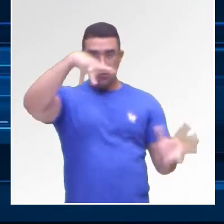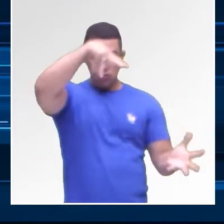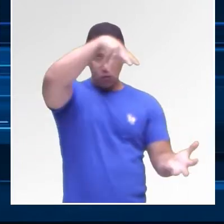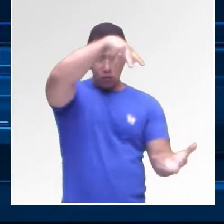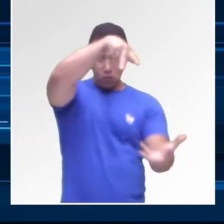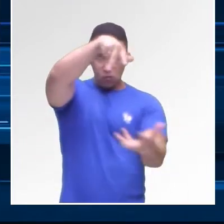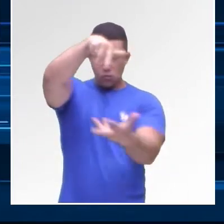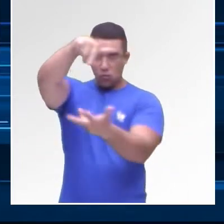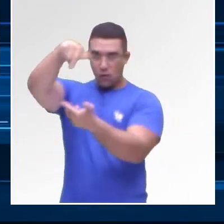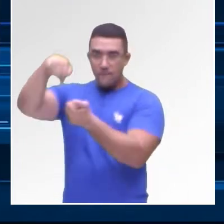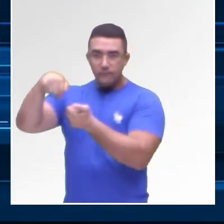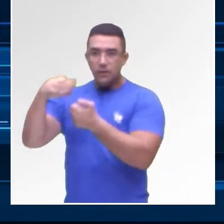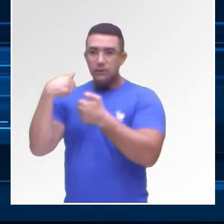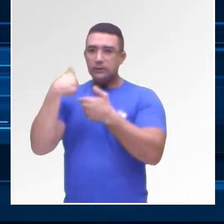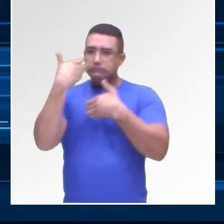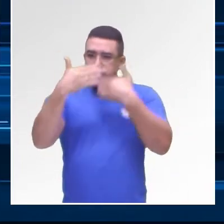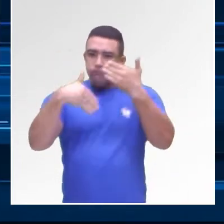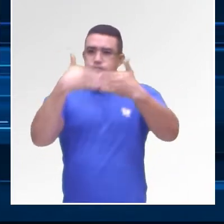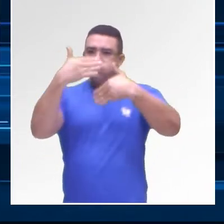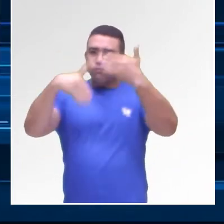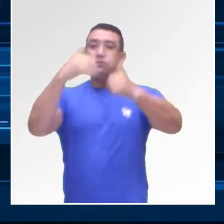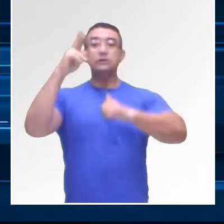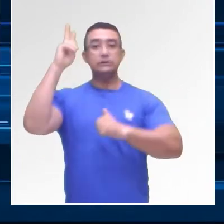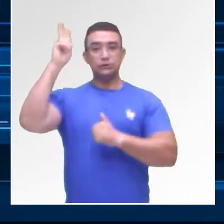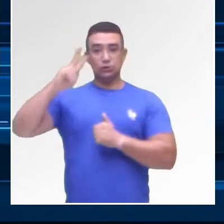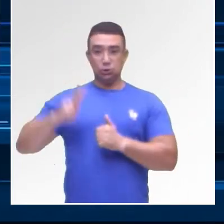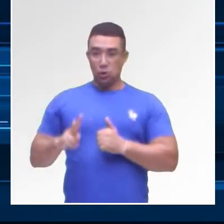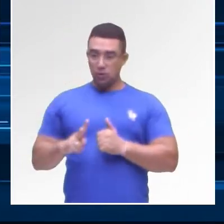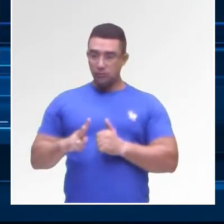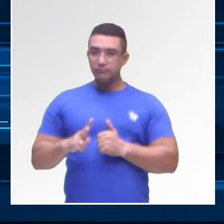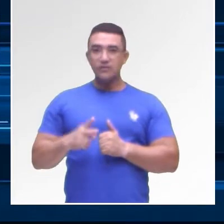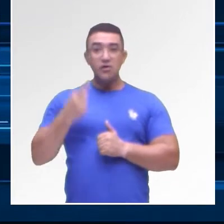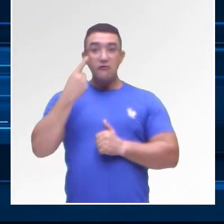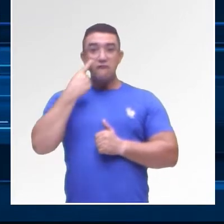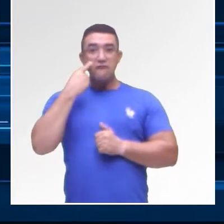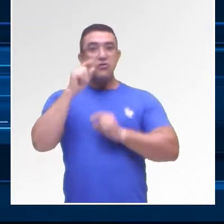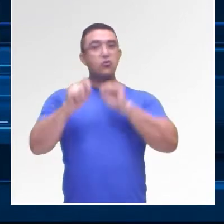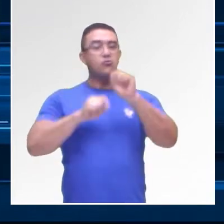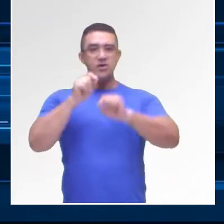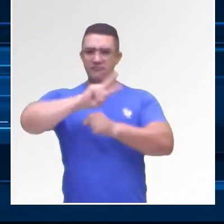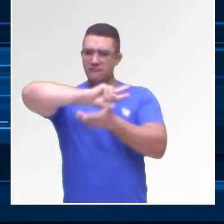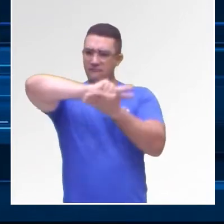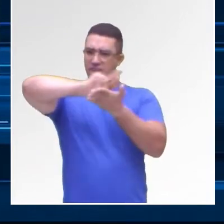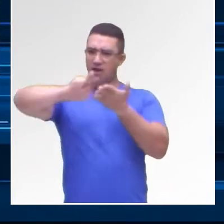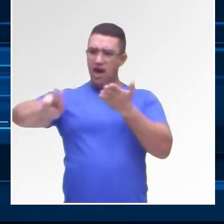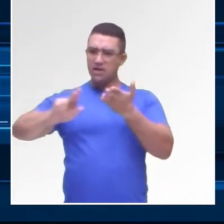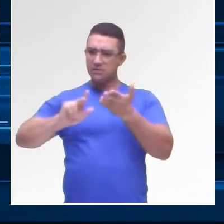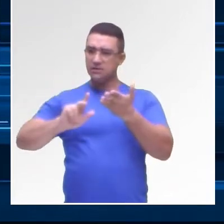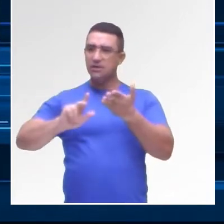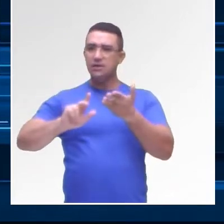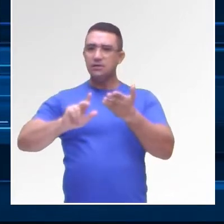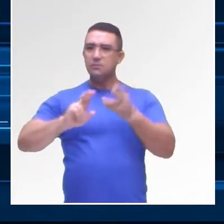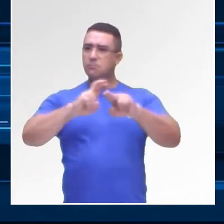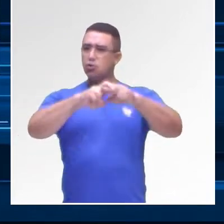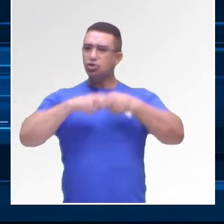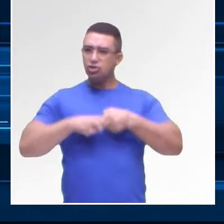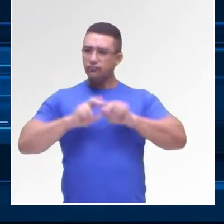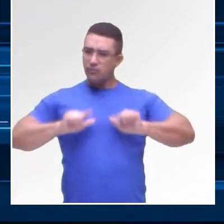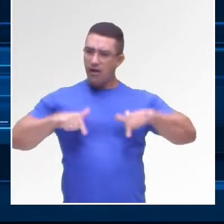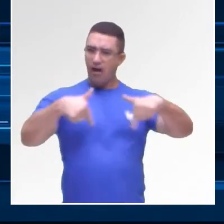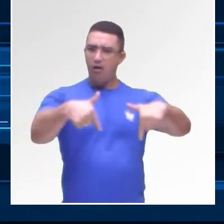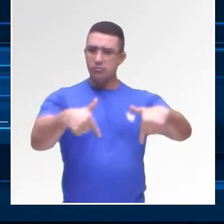do processo histórico a gente vê as motivações, o que levou as civilizações a quererem